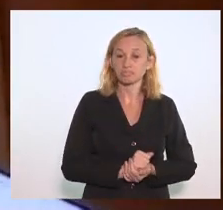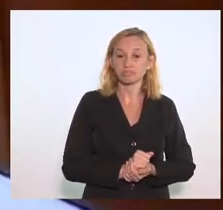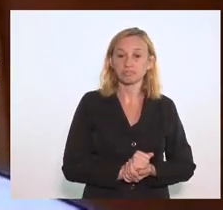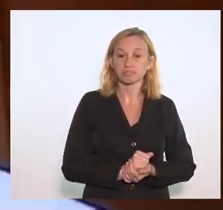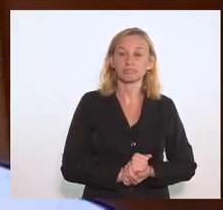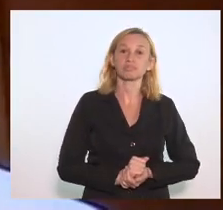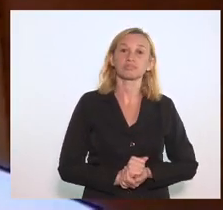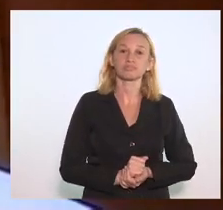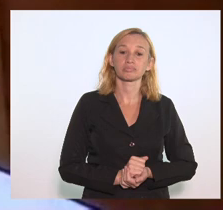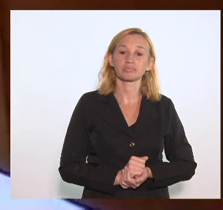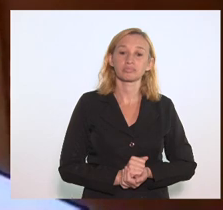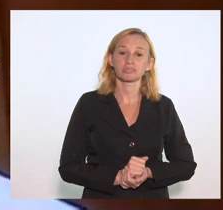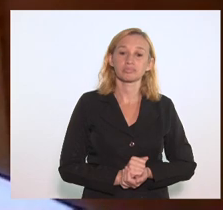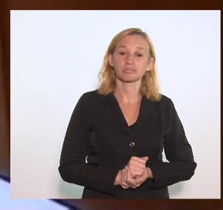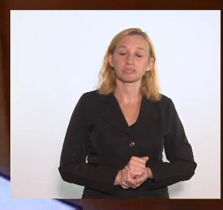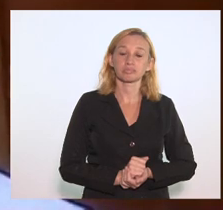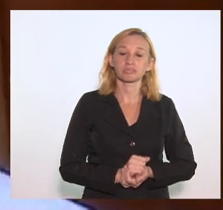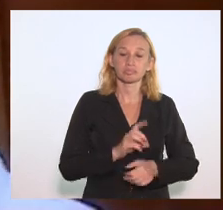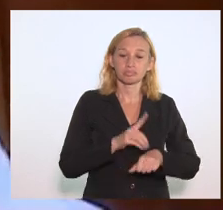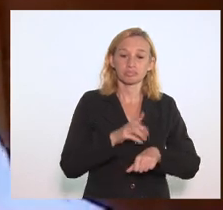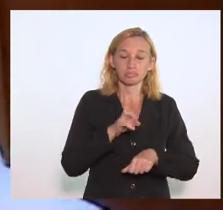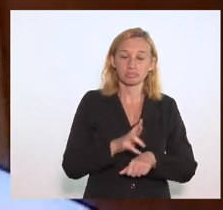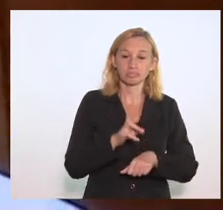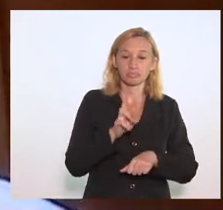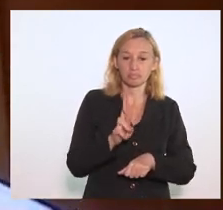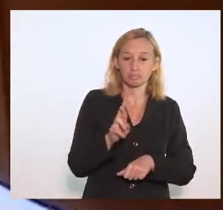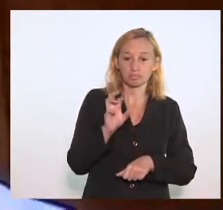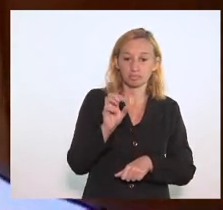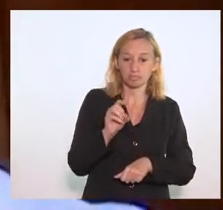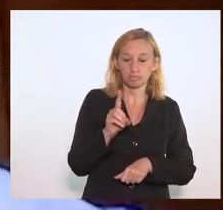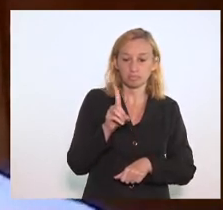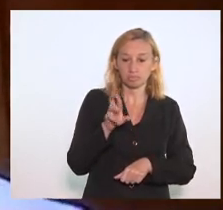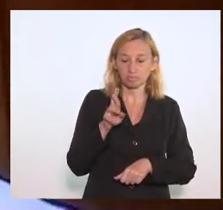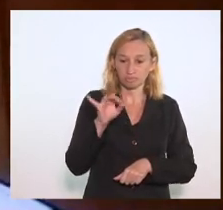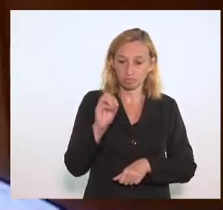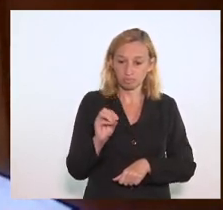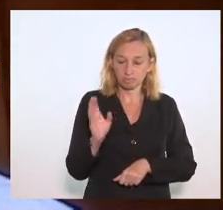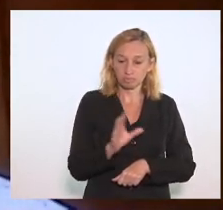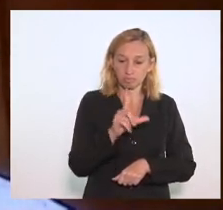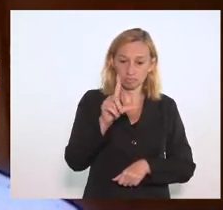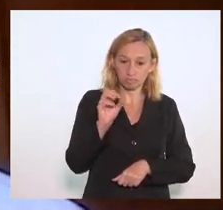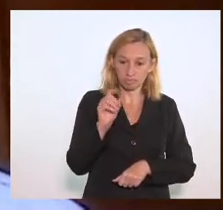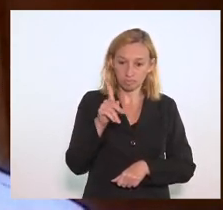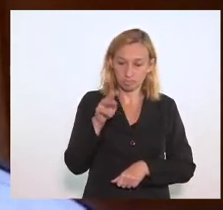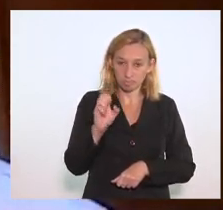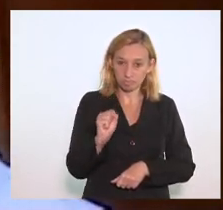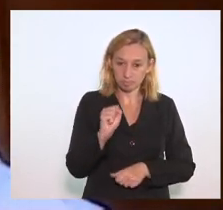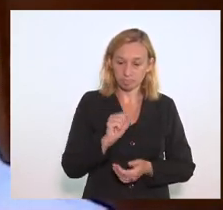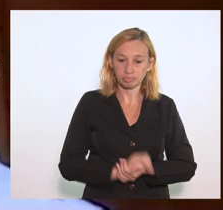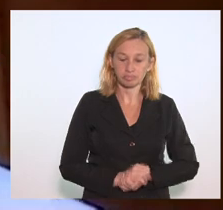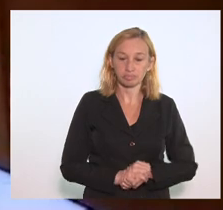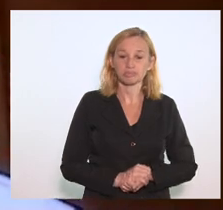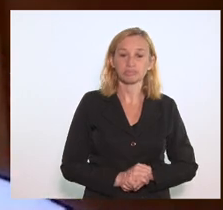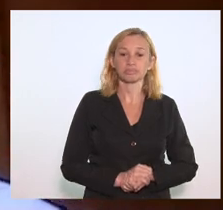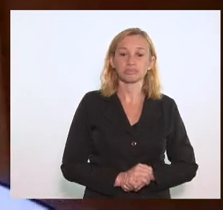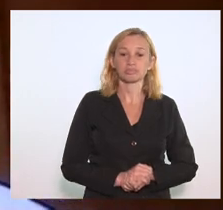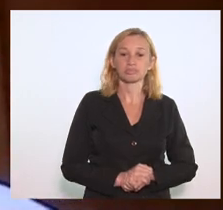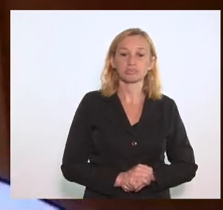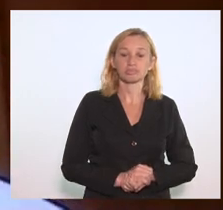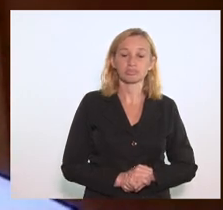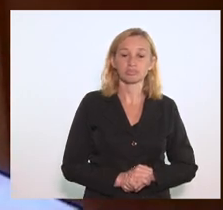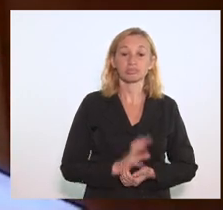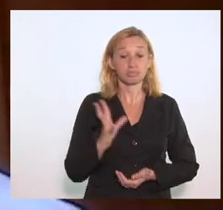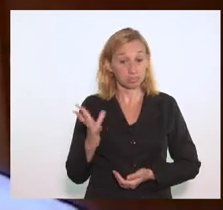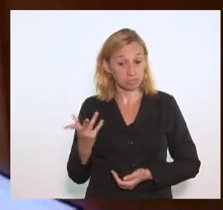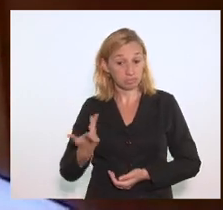função do Dr. Rodrigo Lopes, né, que é um quadro dos mais qualificados, que tem